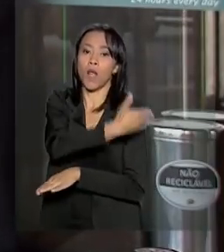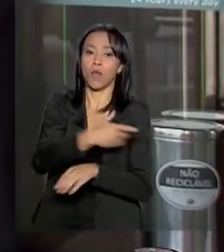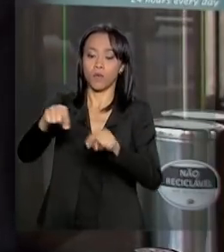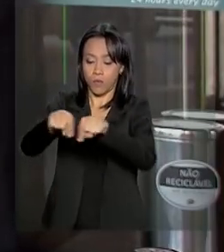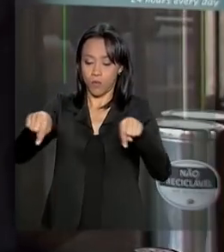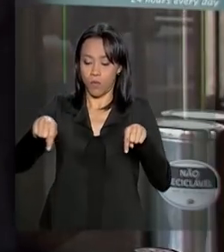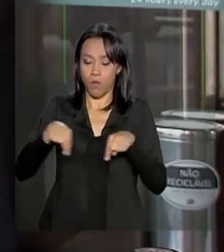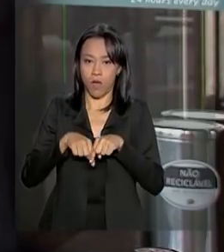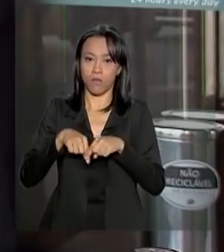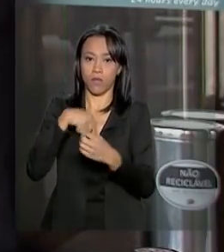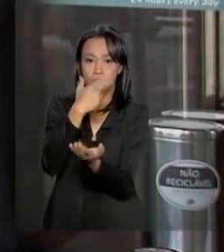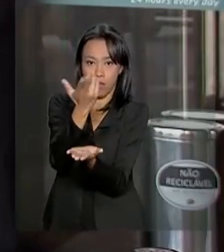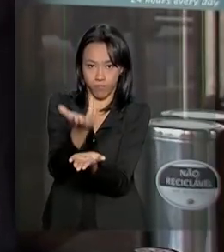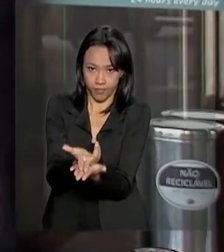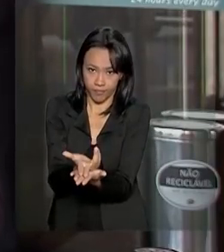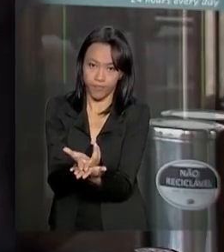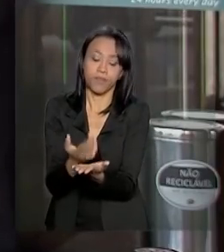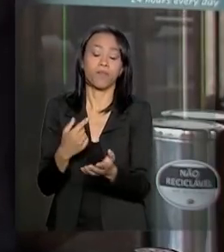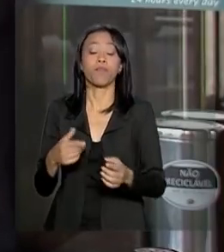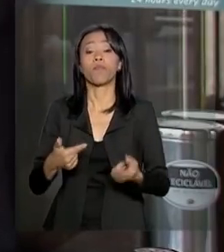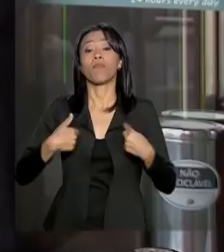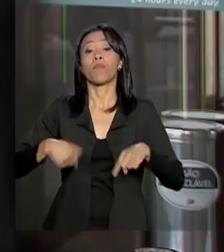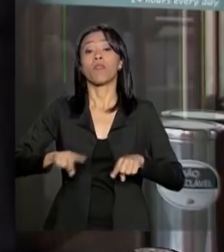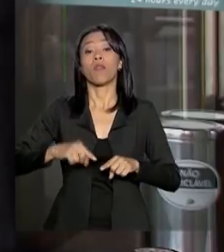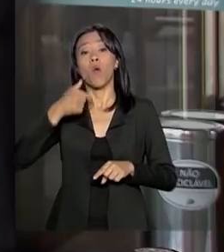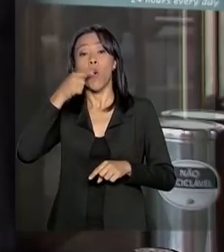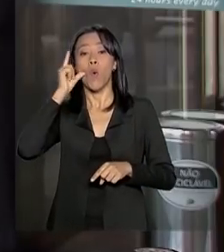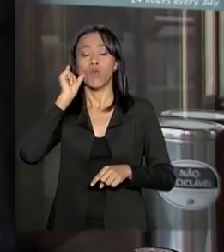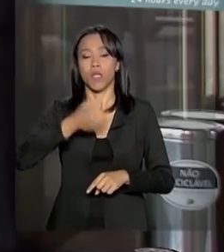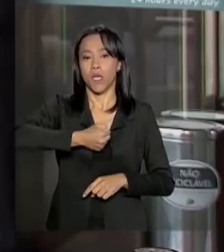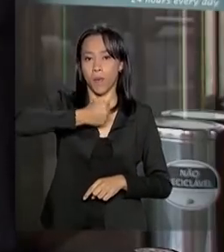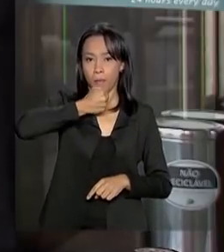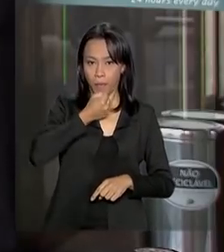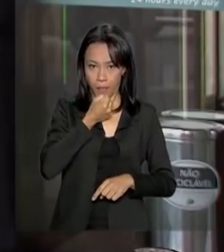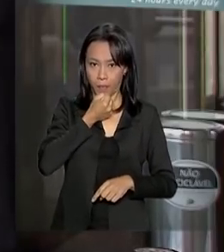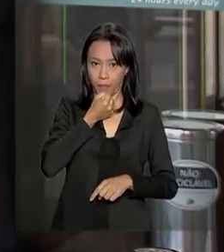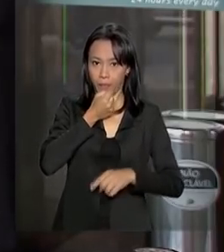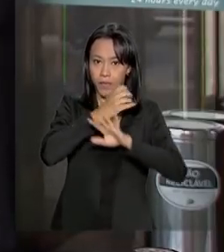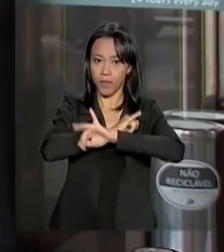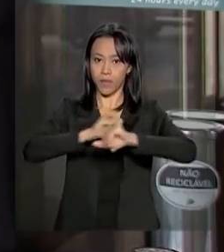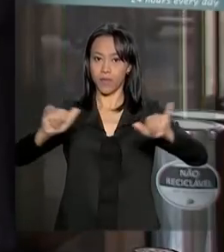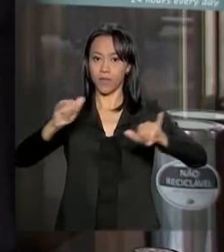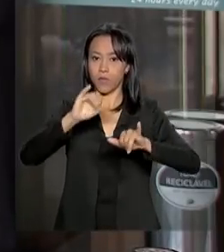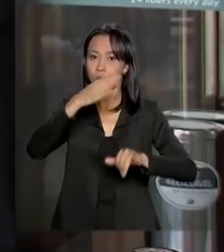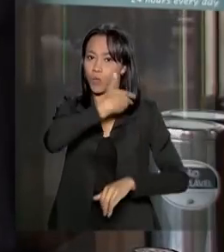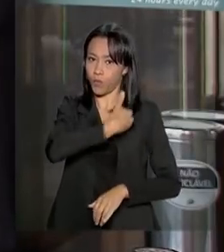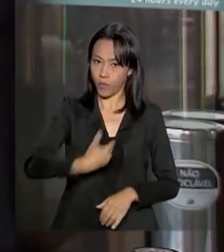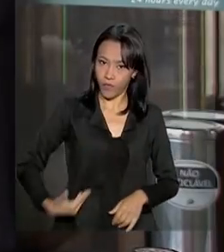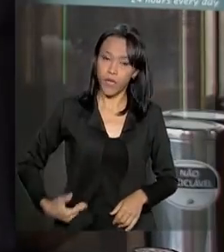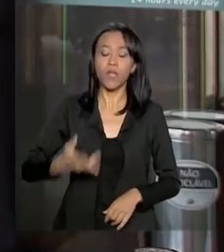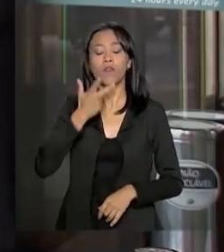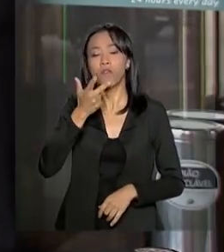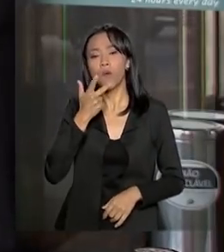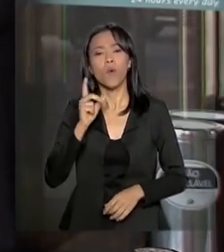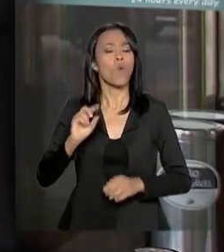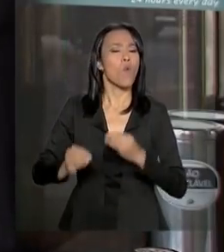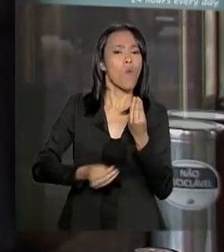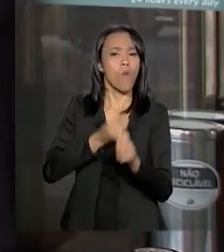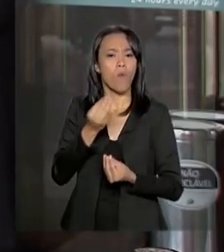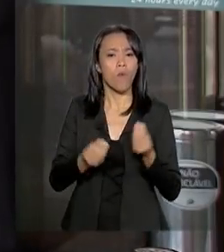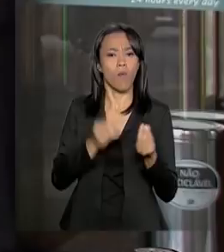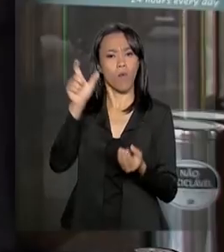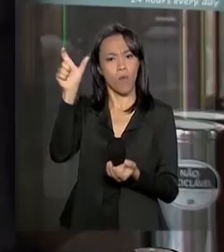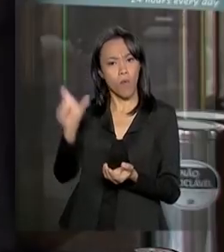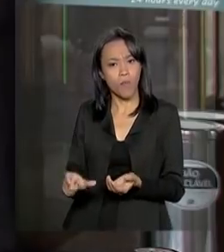internado. Ontem, o porta-voz da Presidência da República, Otávio Rego Barros, falou a respeito do estado de saúde do